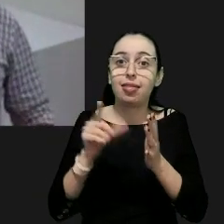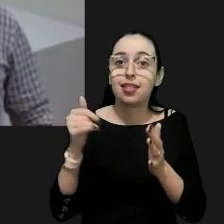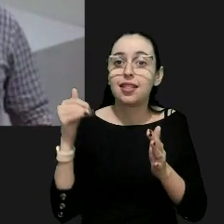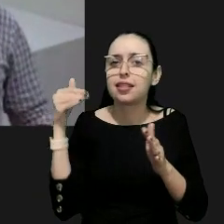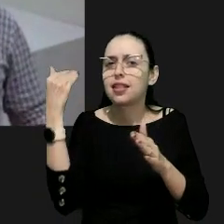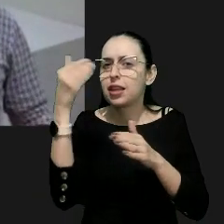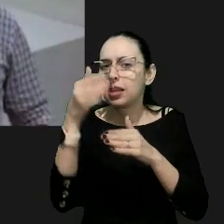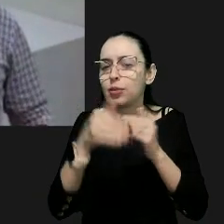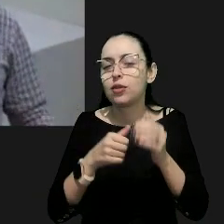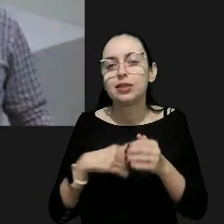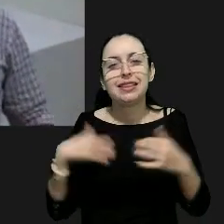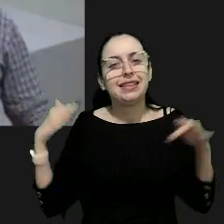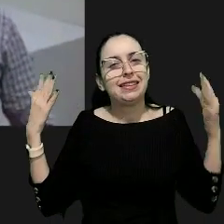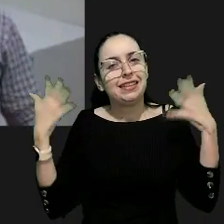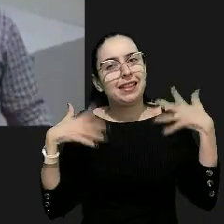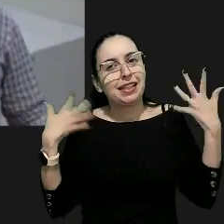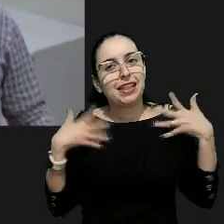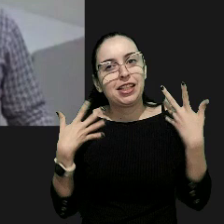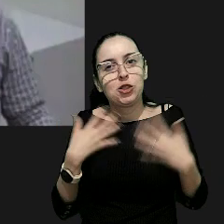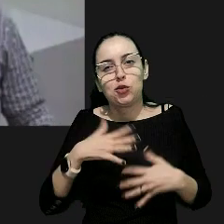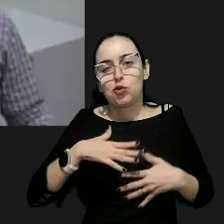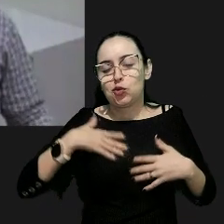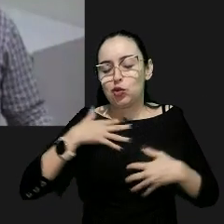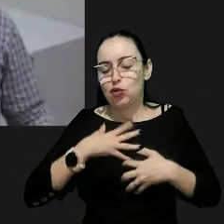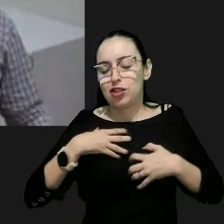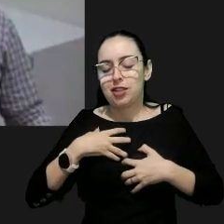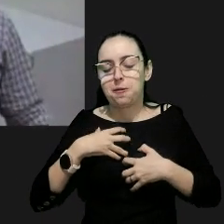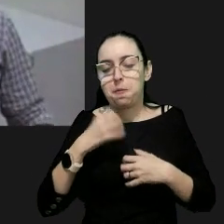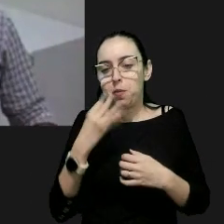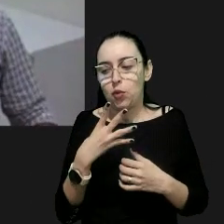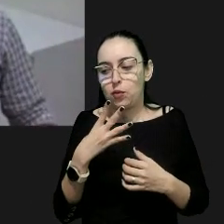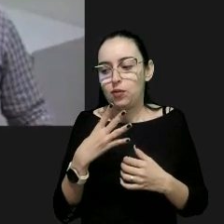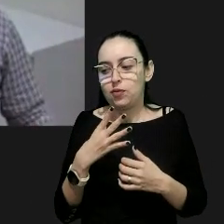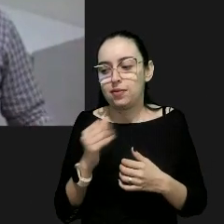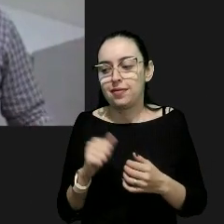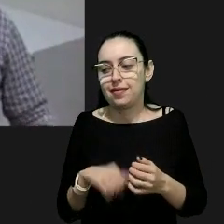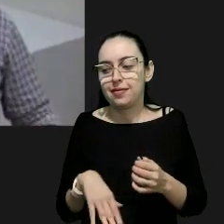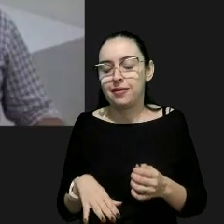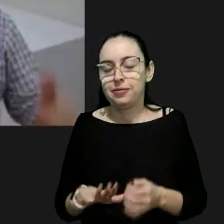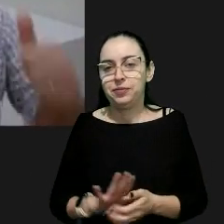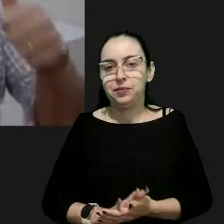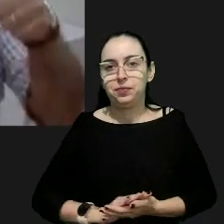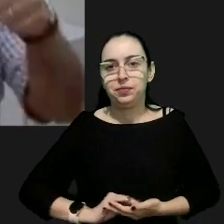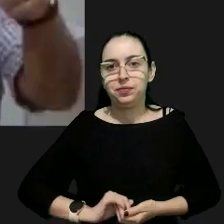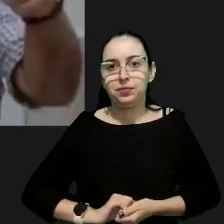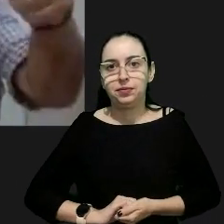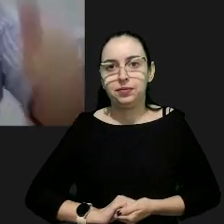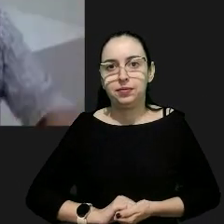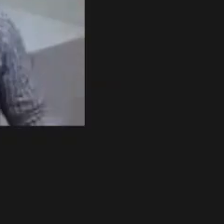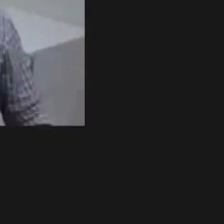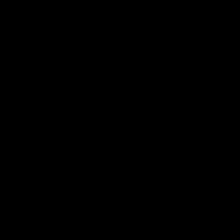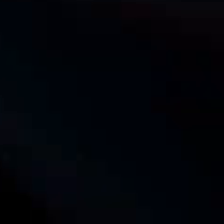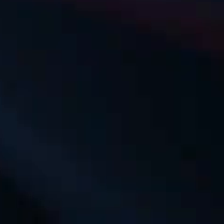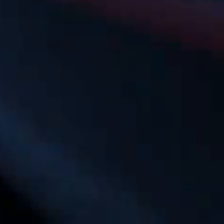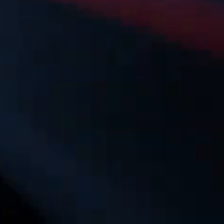Até demais. breve, viu? Foi Até uma breve. alegria, um prazer enorme estar com vocês. Foi Até sensacional. breve.